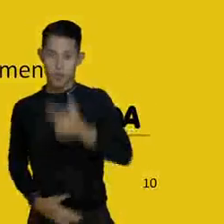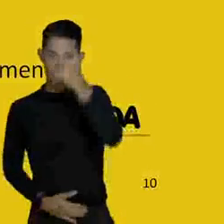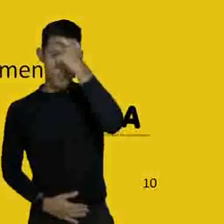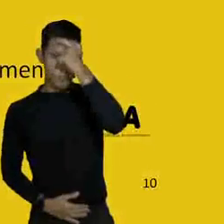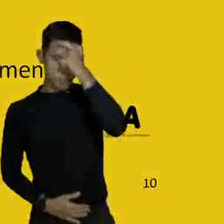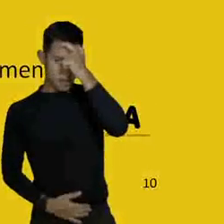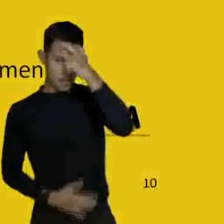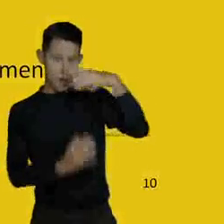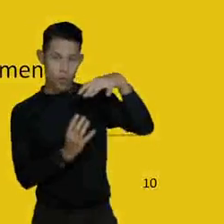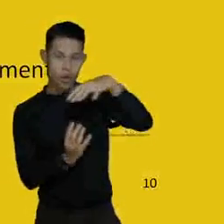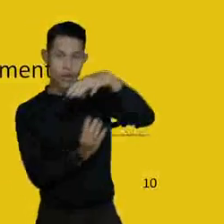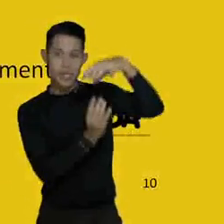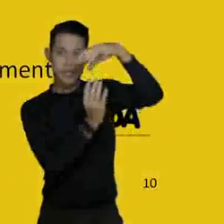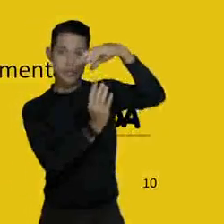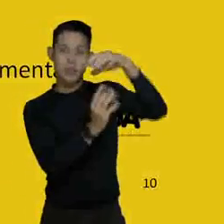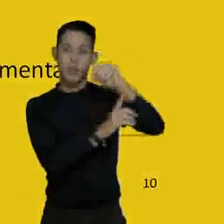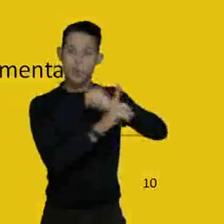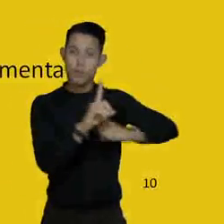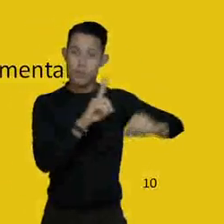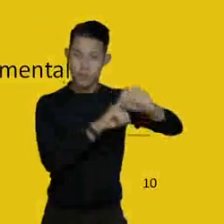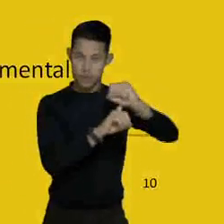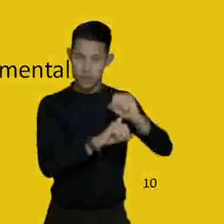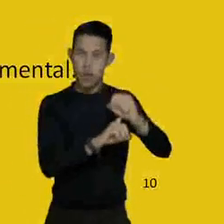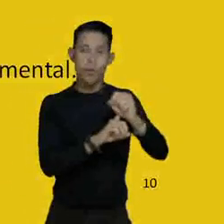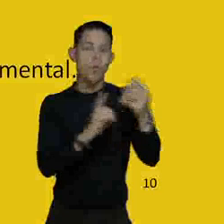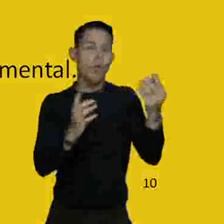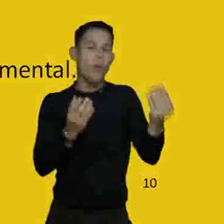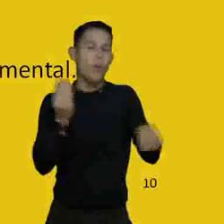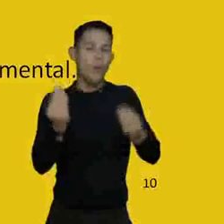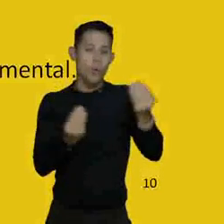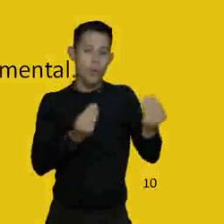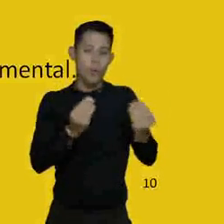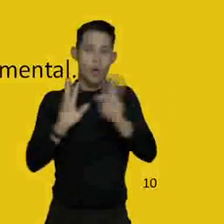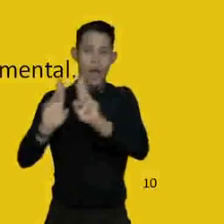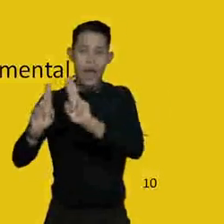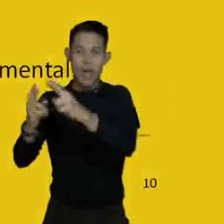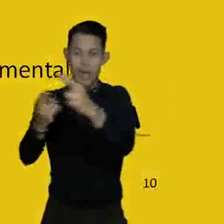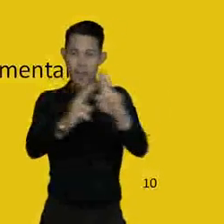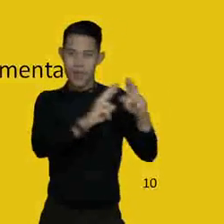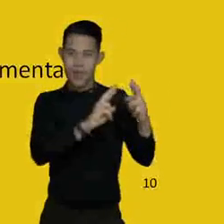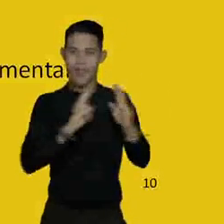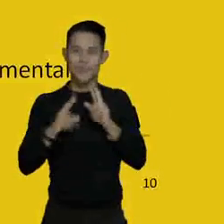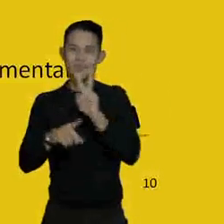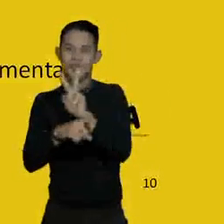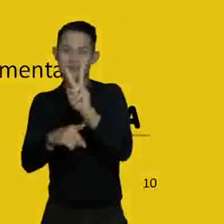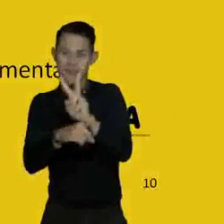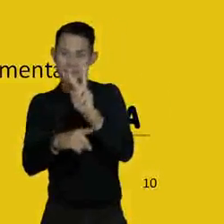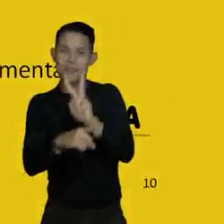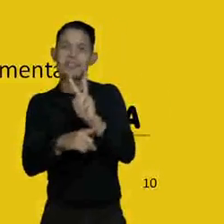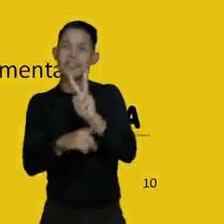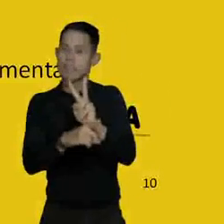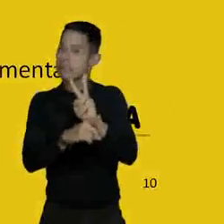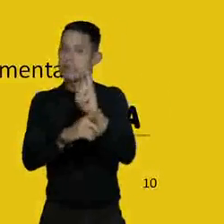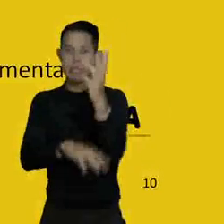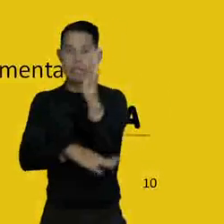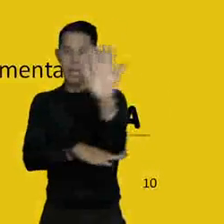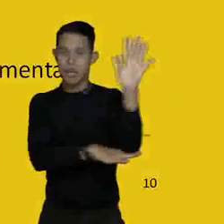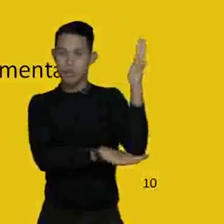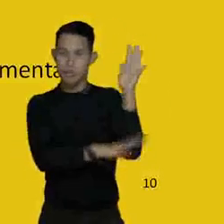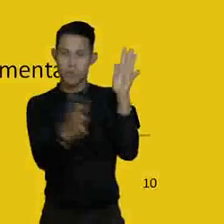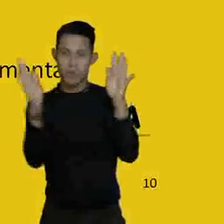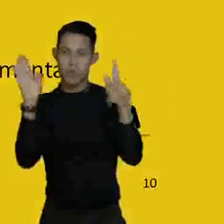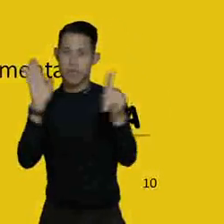social com o auxílio das redes de proteção social existentes no território de natureza governamental ou